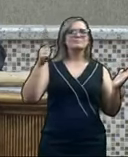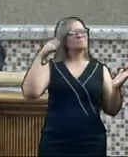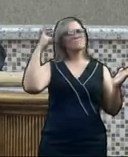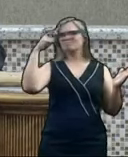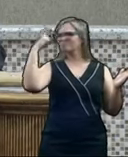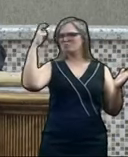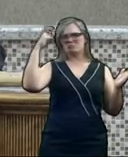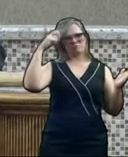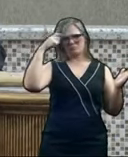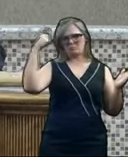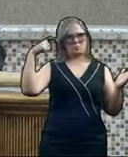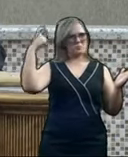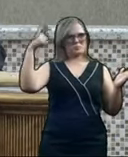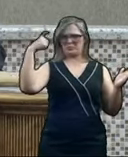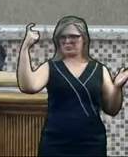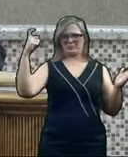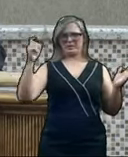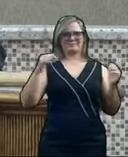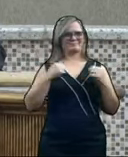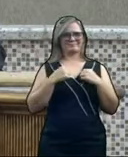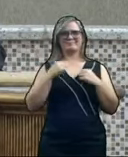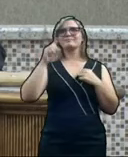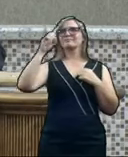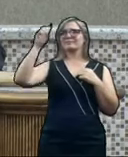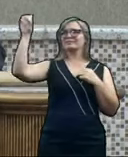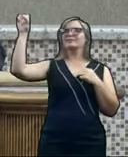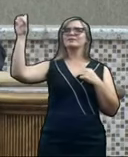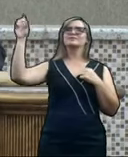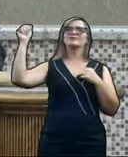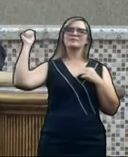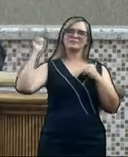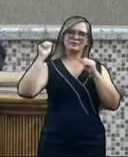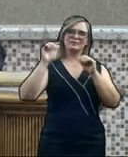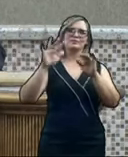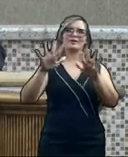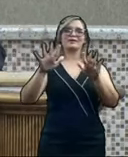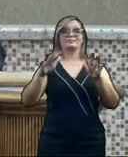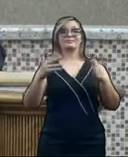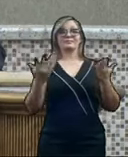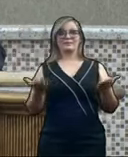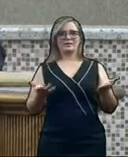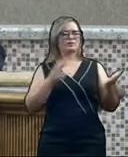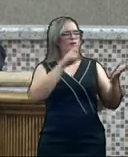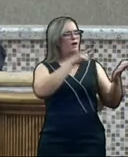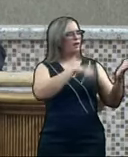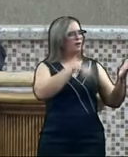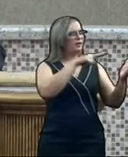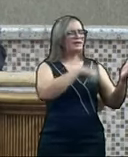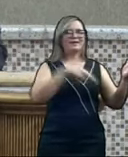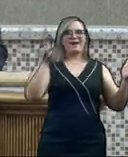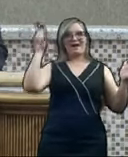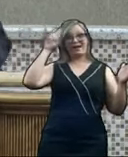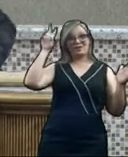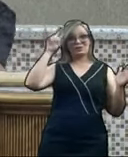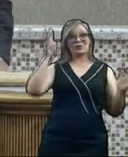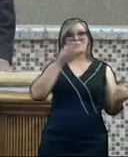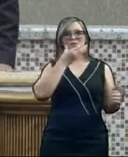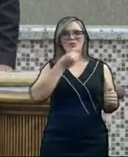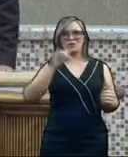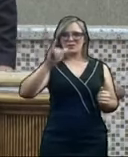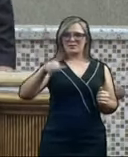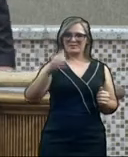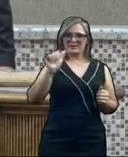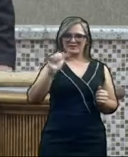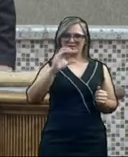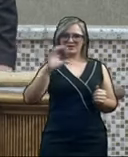vamos preocupar vamos deixar Deus agir e eu lembro essa história de Jacó e a gente escuta a vida de Jacó